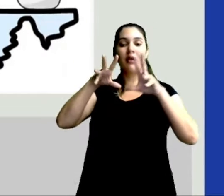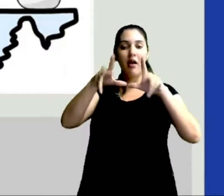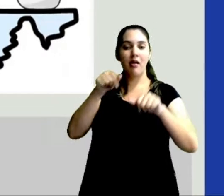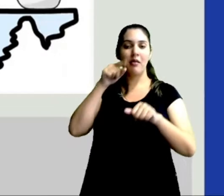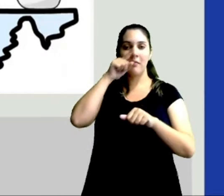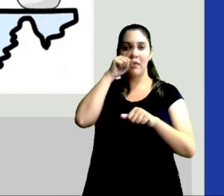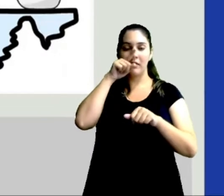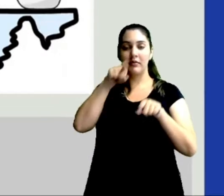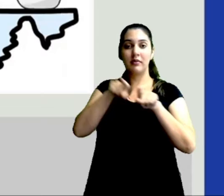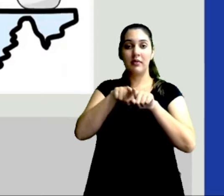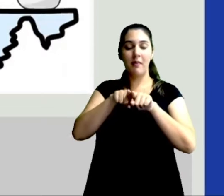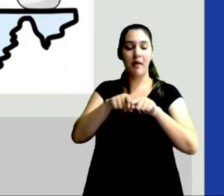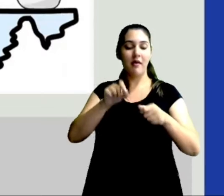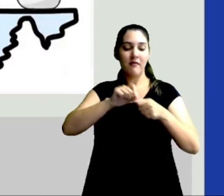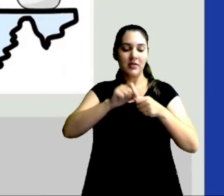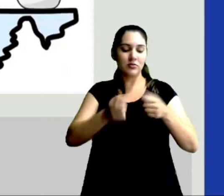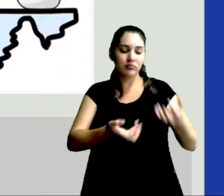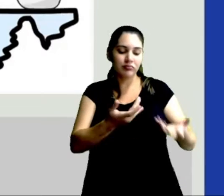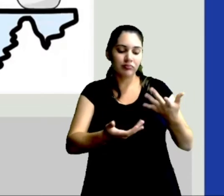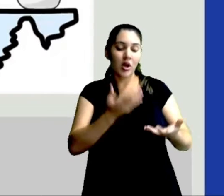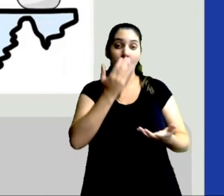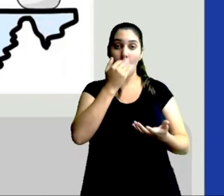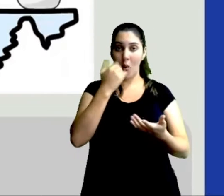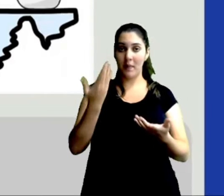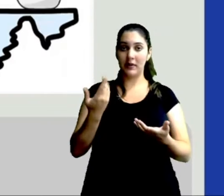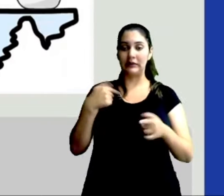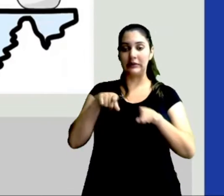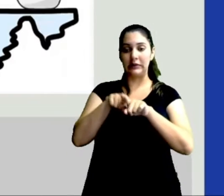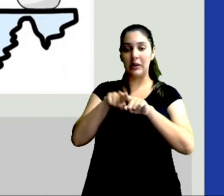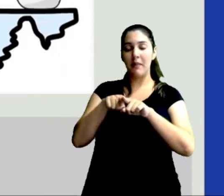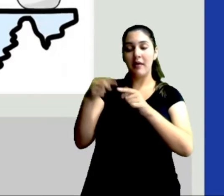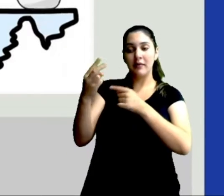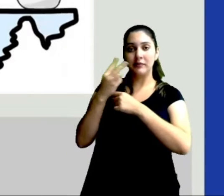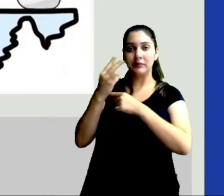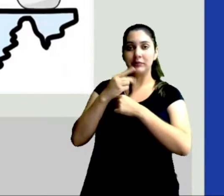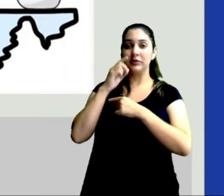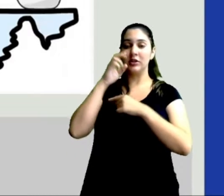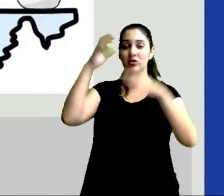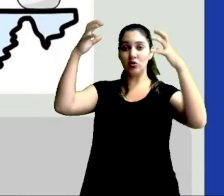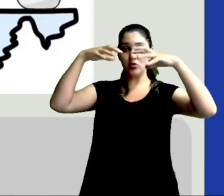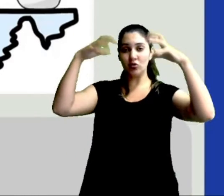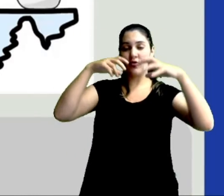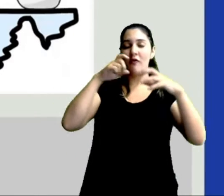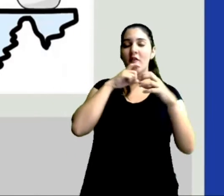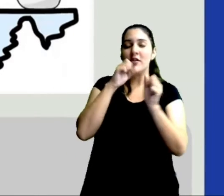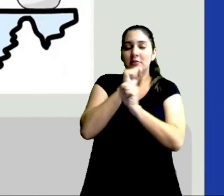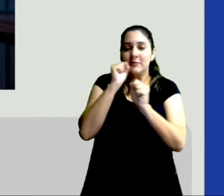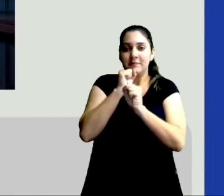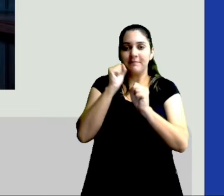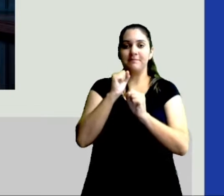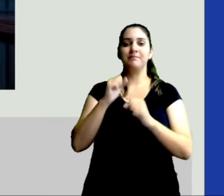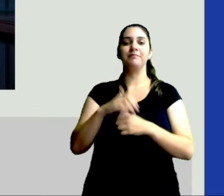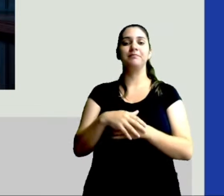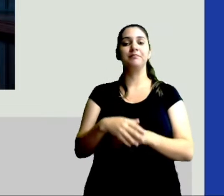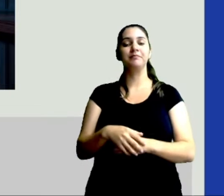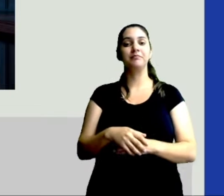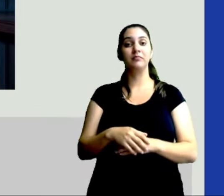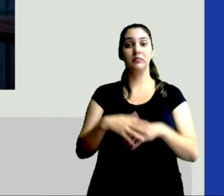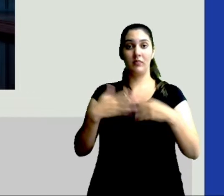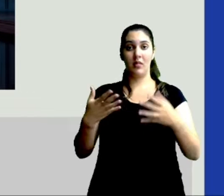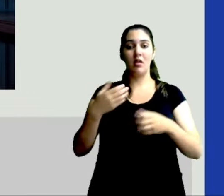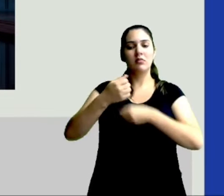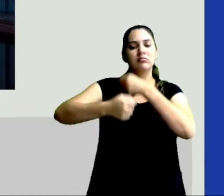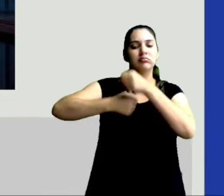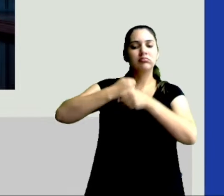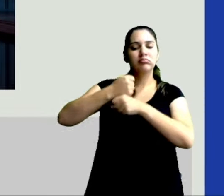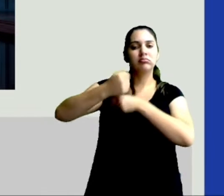para cozir ou assar alimentos e se refugiar de invernos rigorosos, se aquecer. Durante